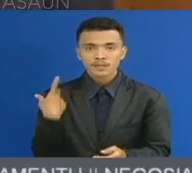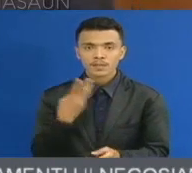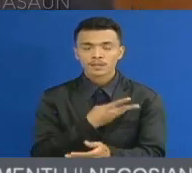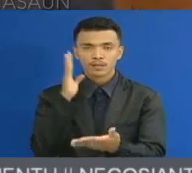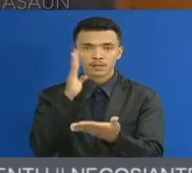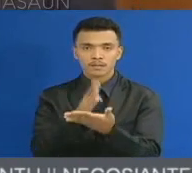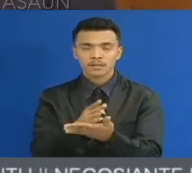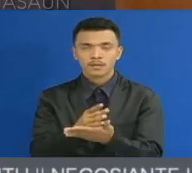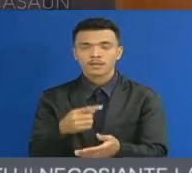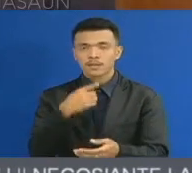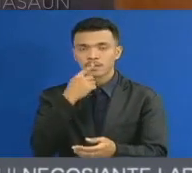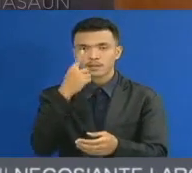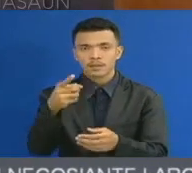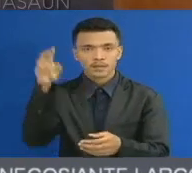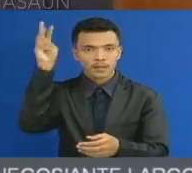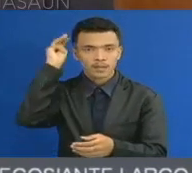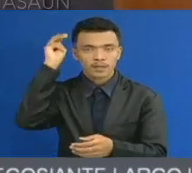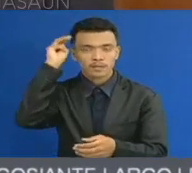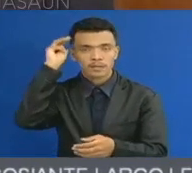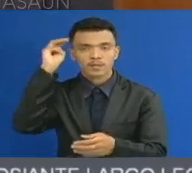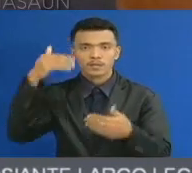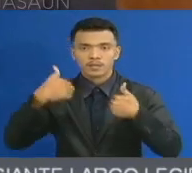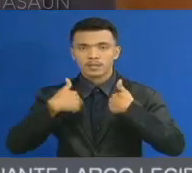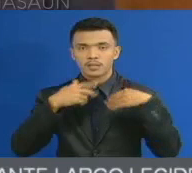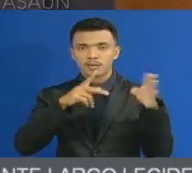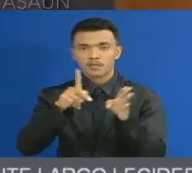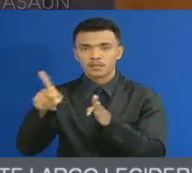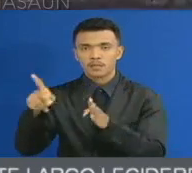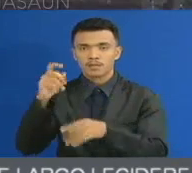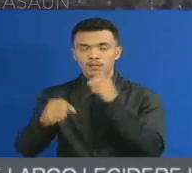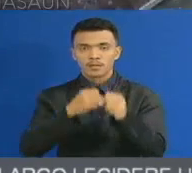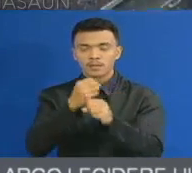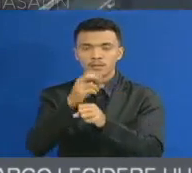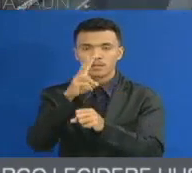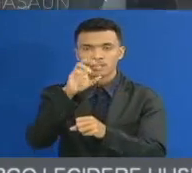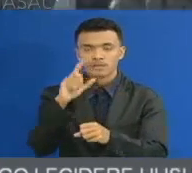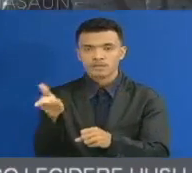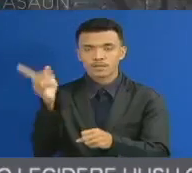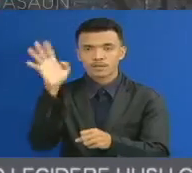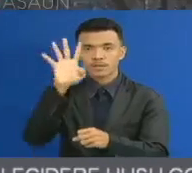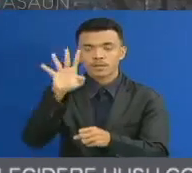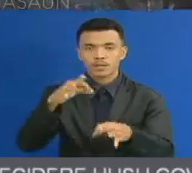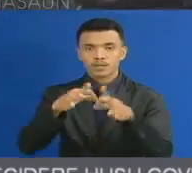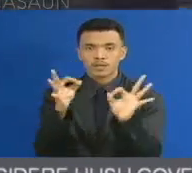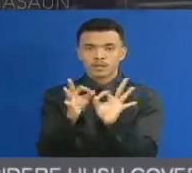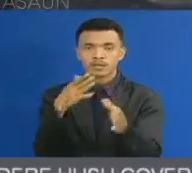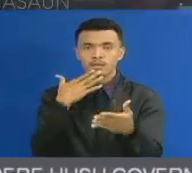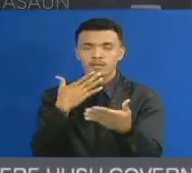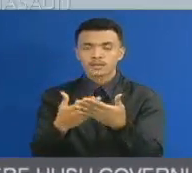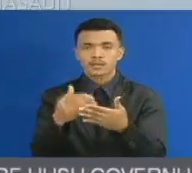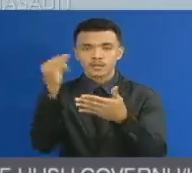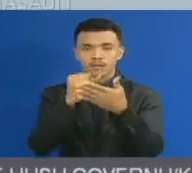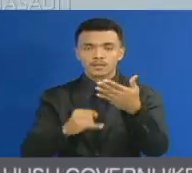cancelado. Manitelo realça, Ministério e Rona Plano batinam em rua Ronolo Rassenhat, a tu melhora dia que lutam sinais trânsito,